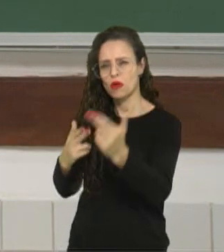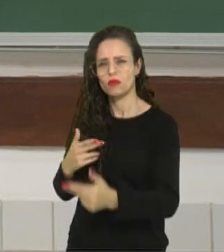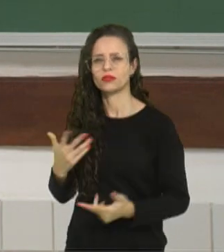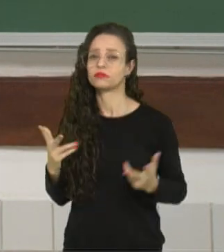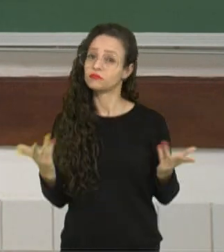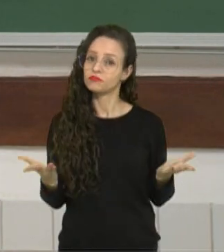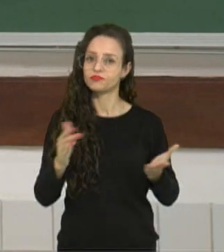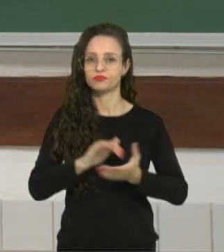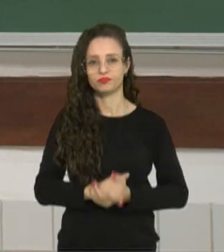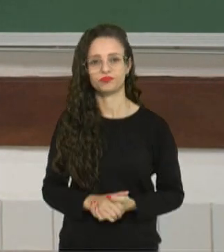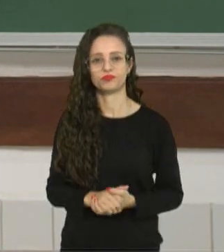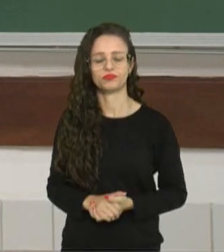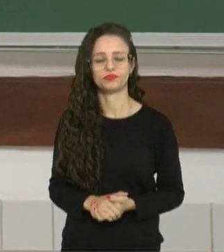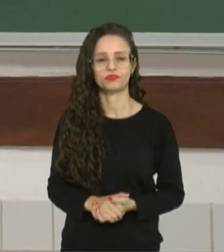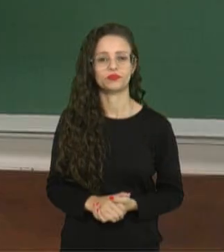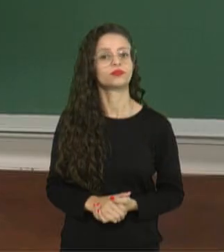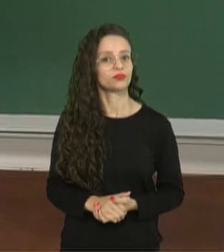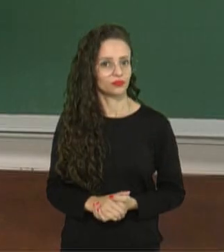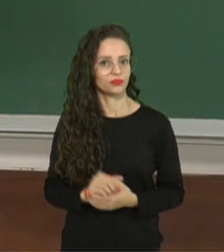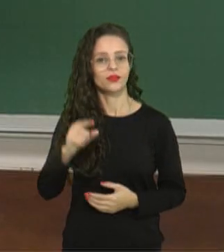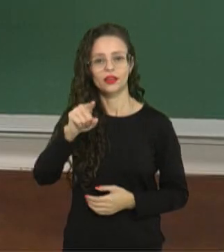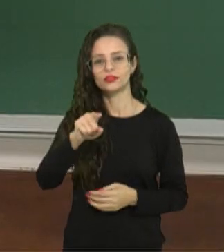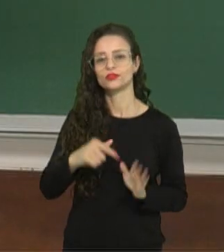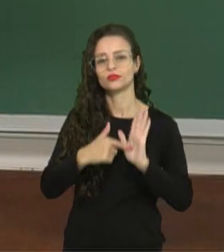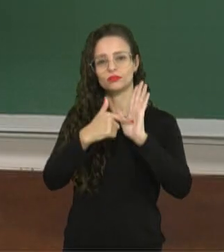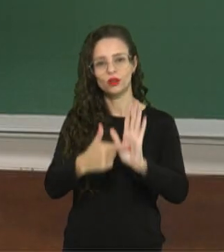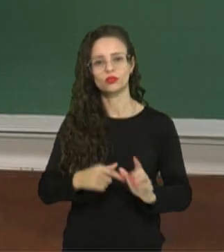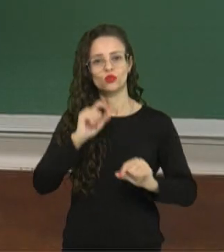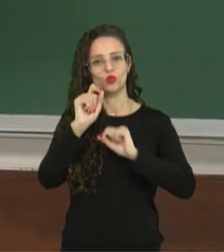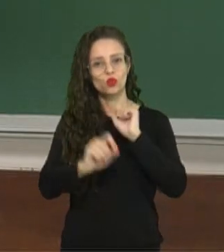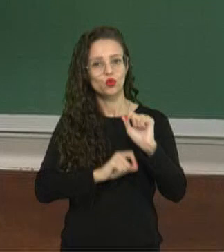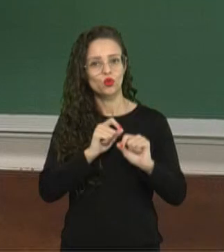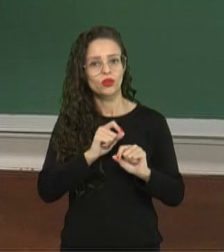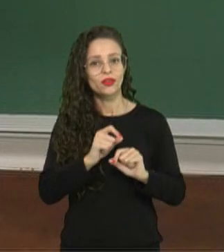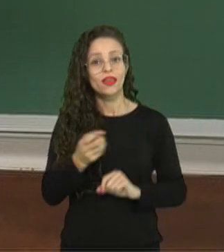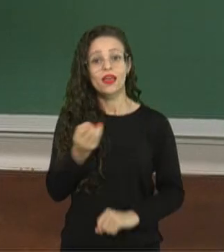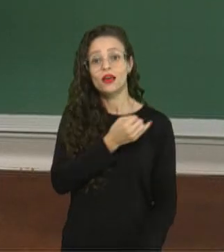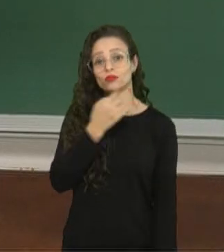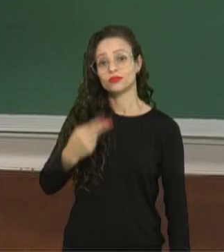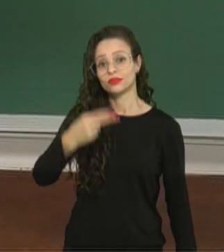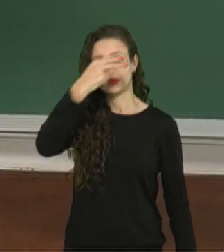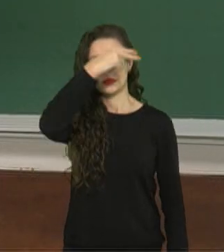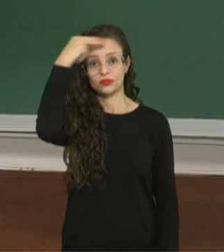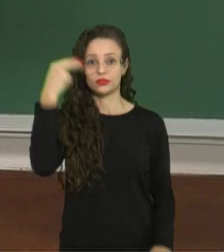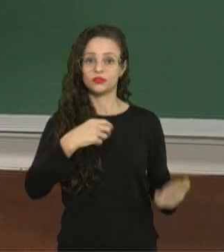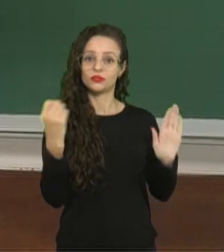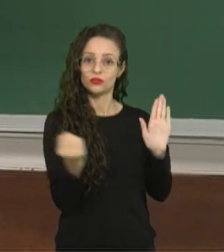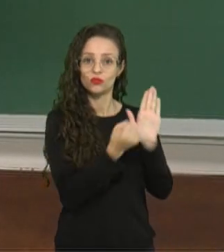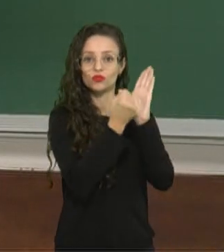padrão. E isso reforça determinados estereótipos.